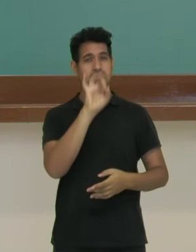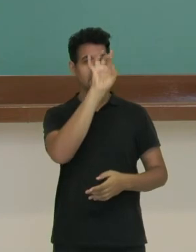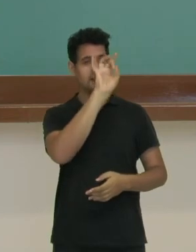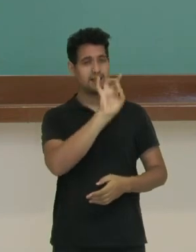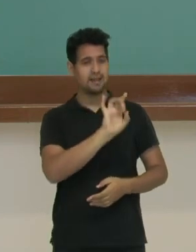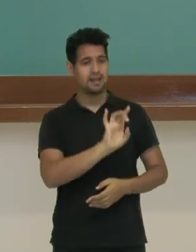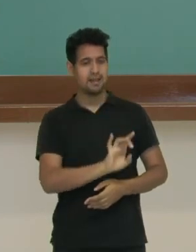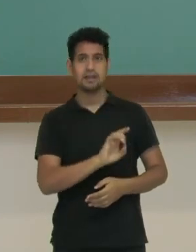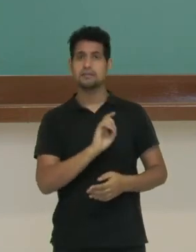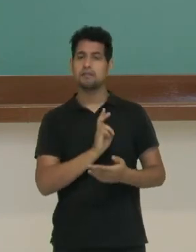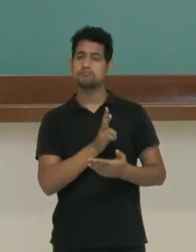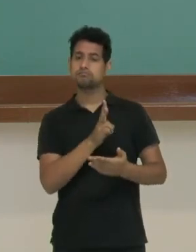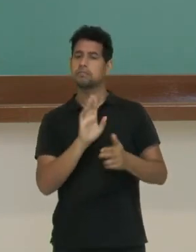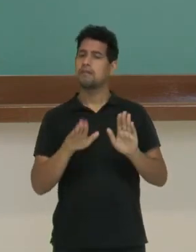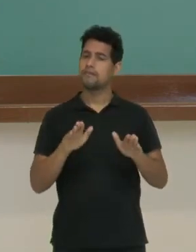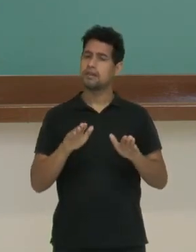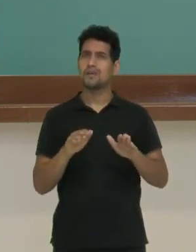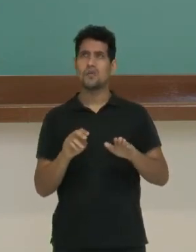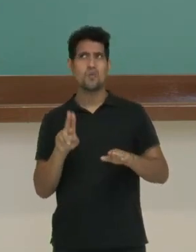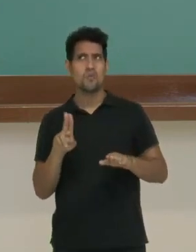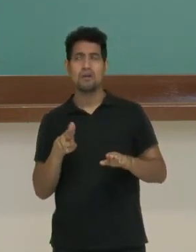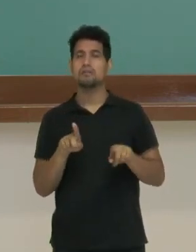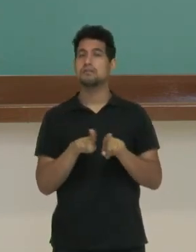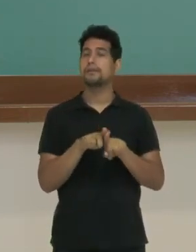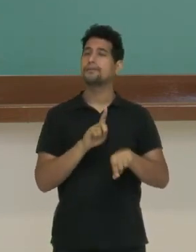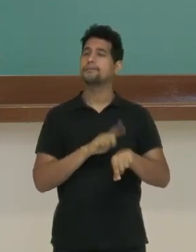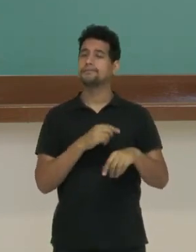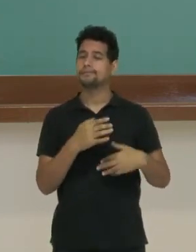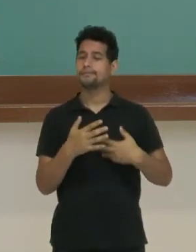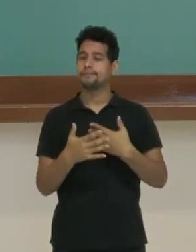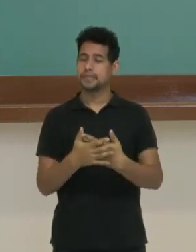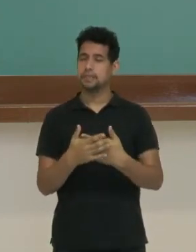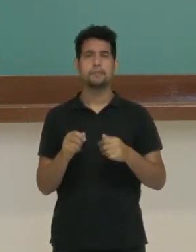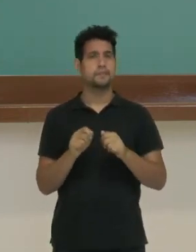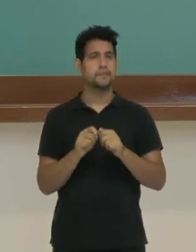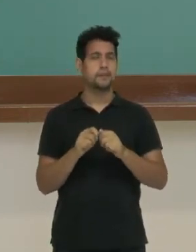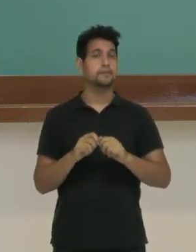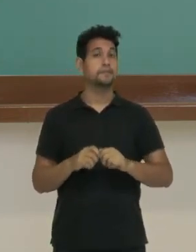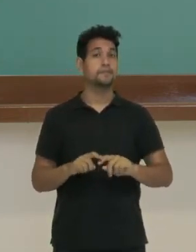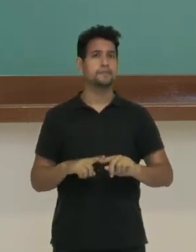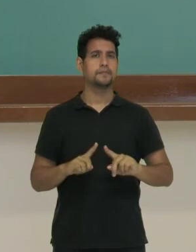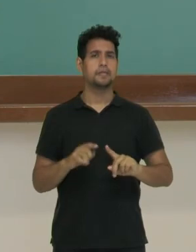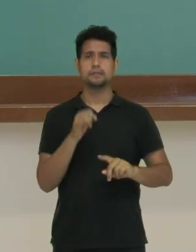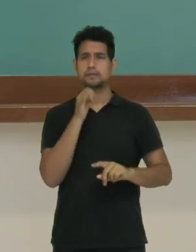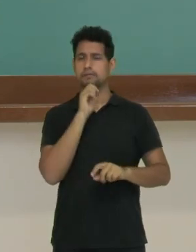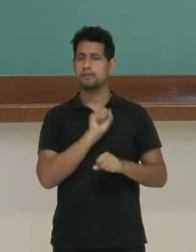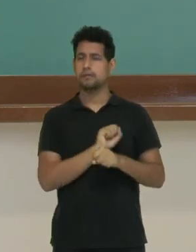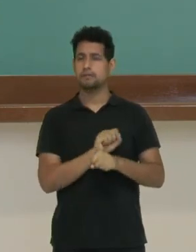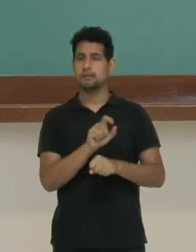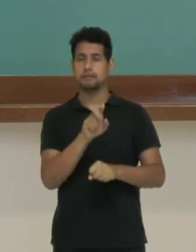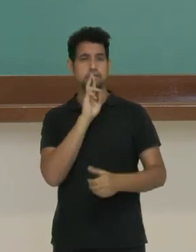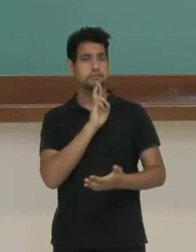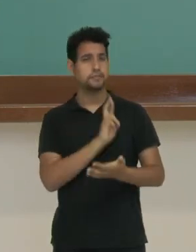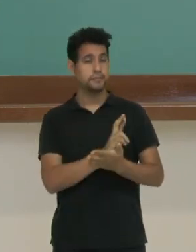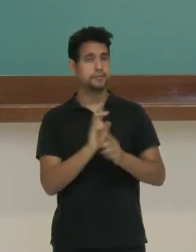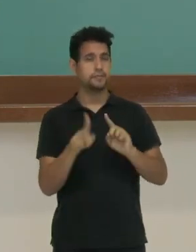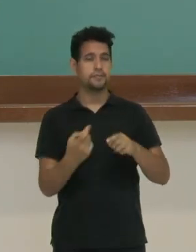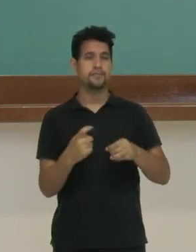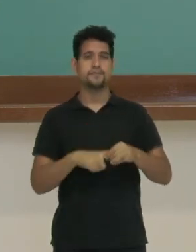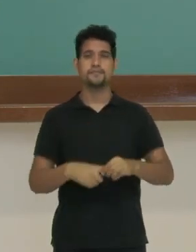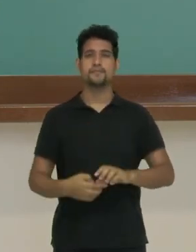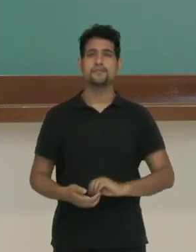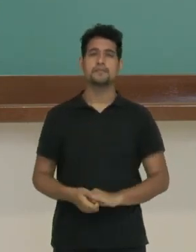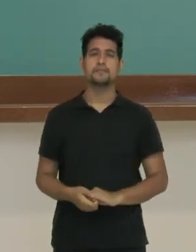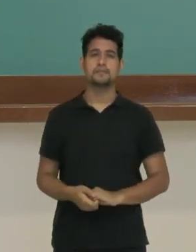frequência, ele indica uma ação, um tempo, um período de ação. Ok? Então, vou dar um tempinho para vocês responderem e a gente já volta.